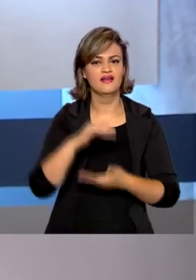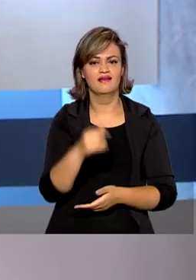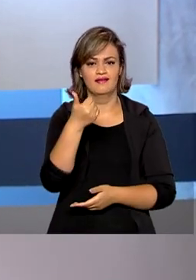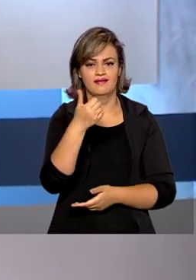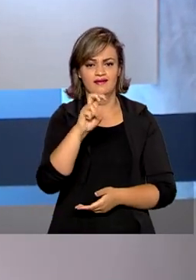milhões de doses